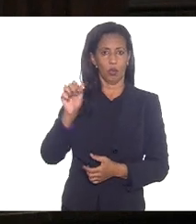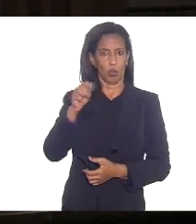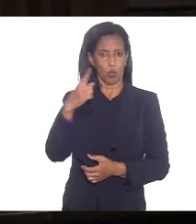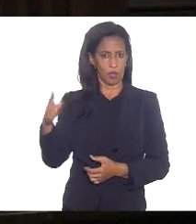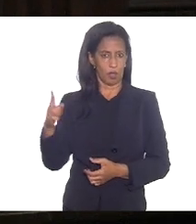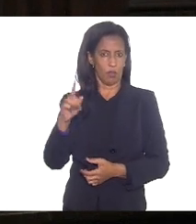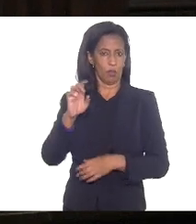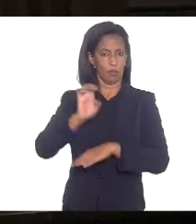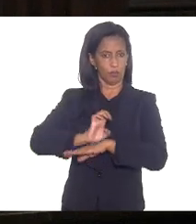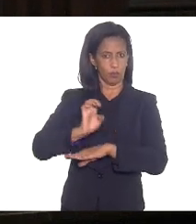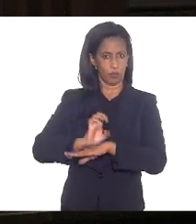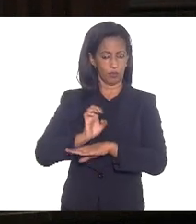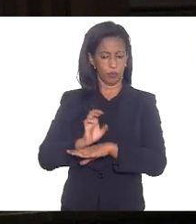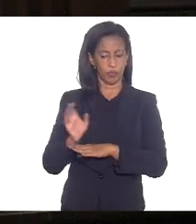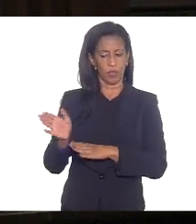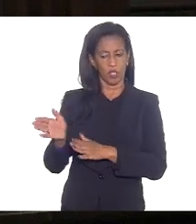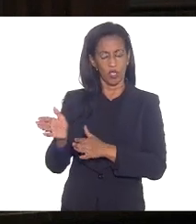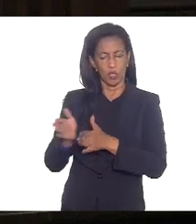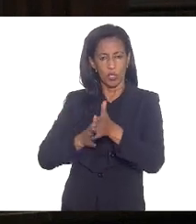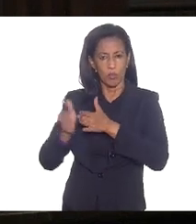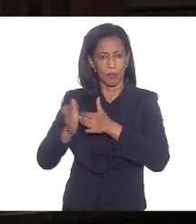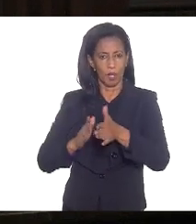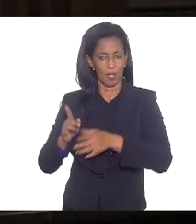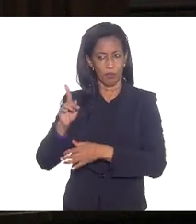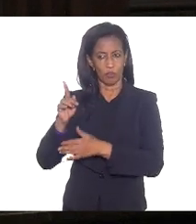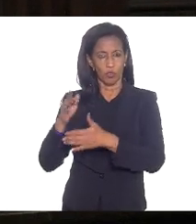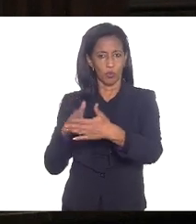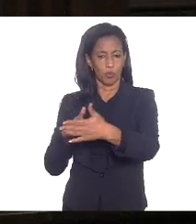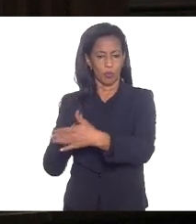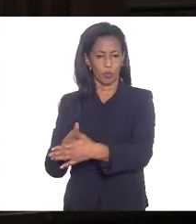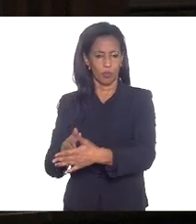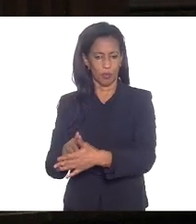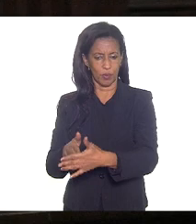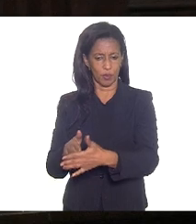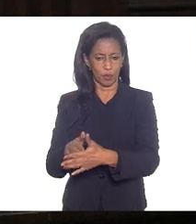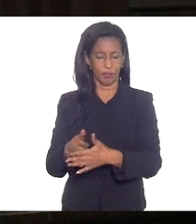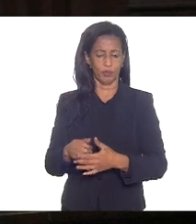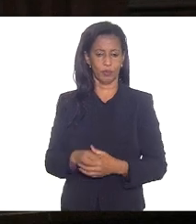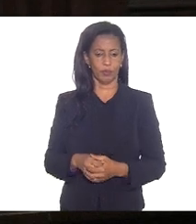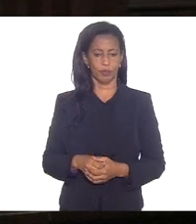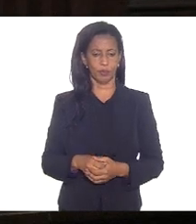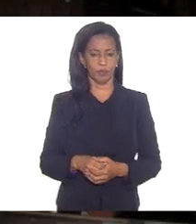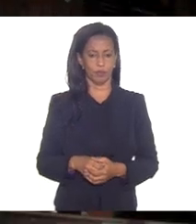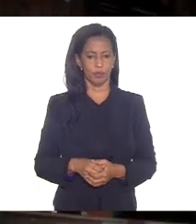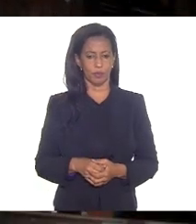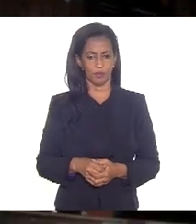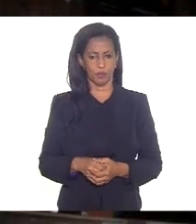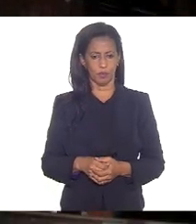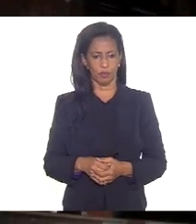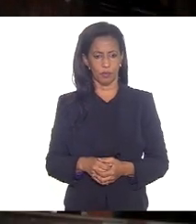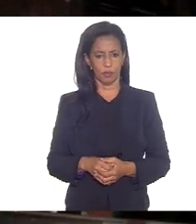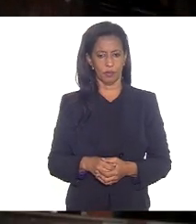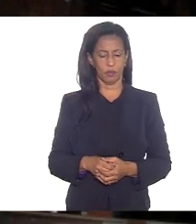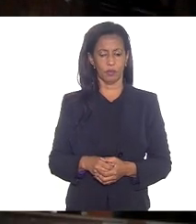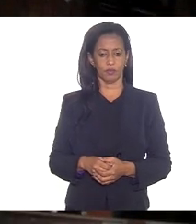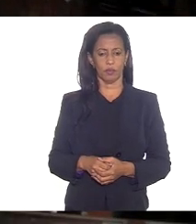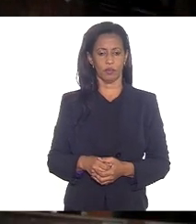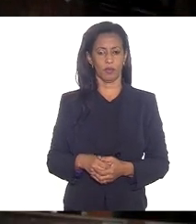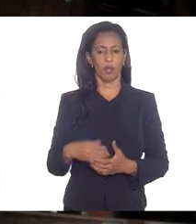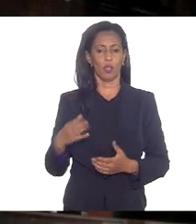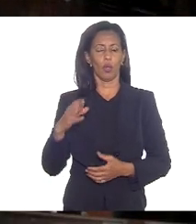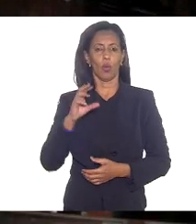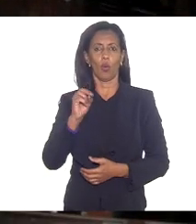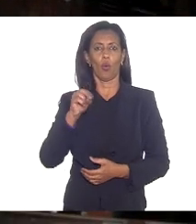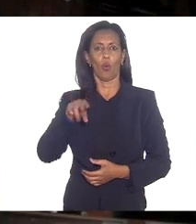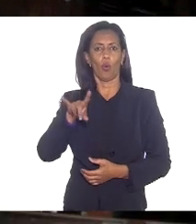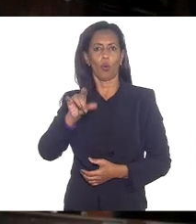Estado de meios destinados a impedir condutas homofóbicas. Essa reunião está sendo gravada. Condutas